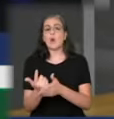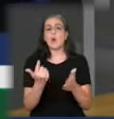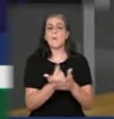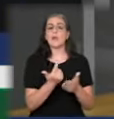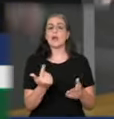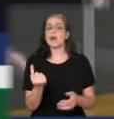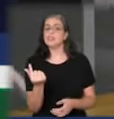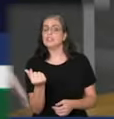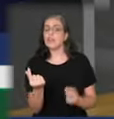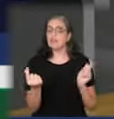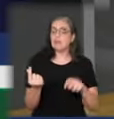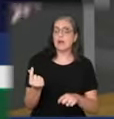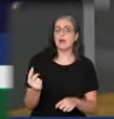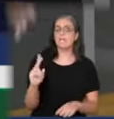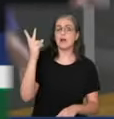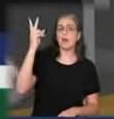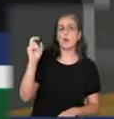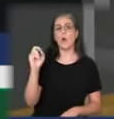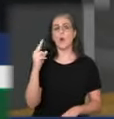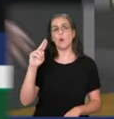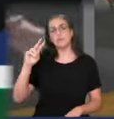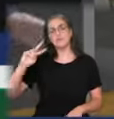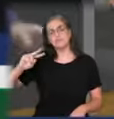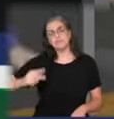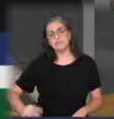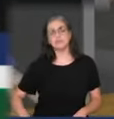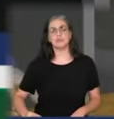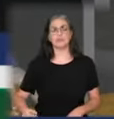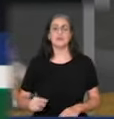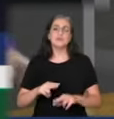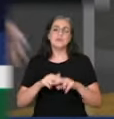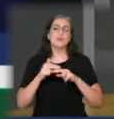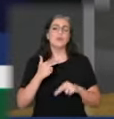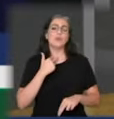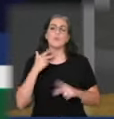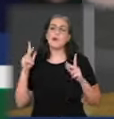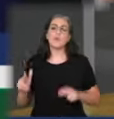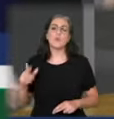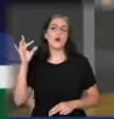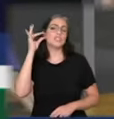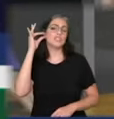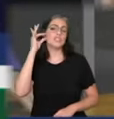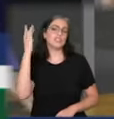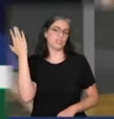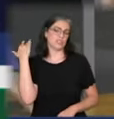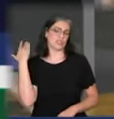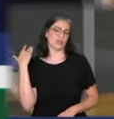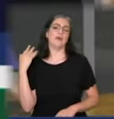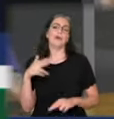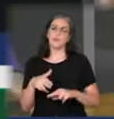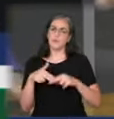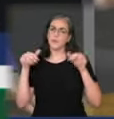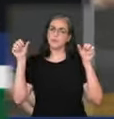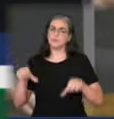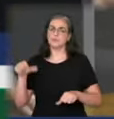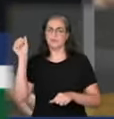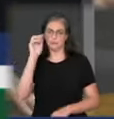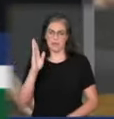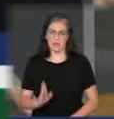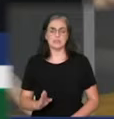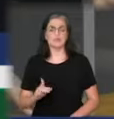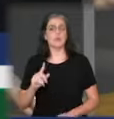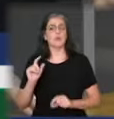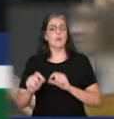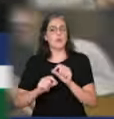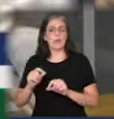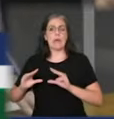o que Dilma fez e que foi uma das receitas também de sua quase bancarrota do Brasil, fazer interferências na